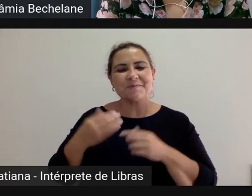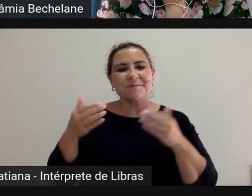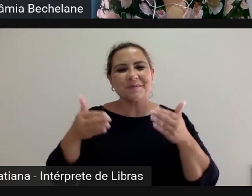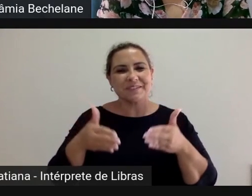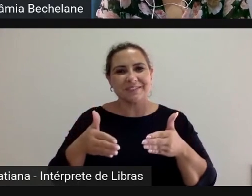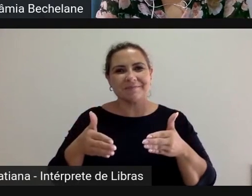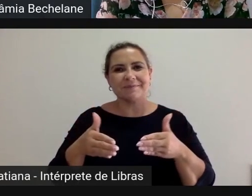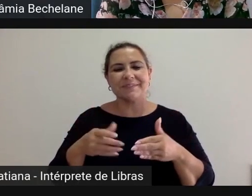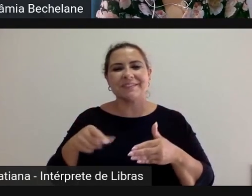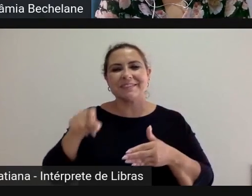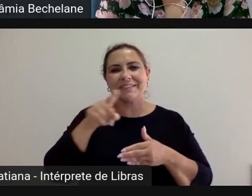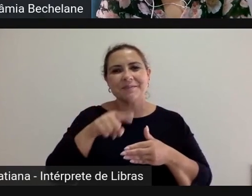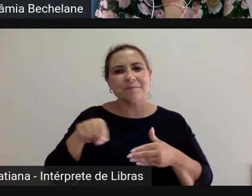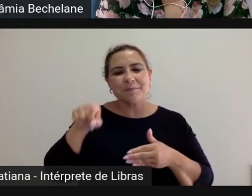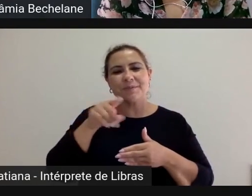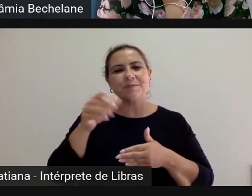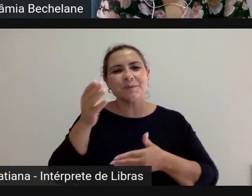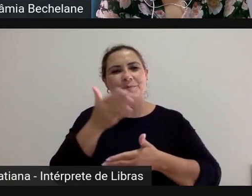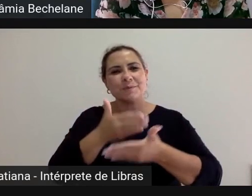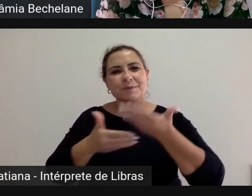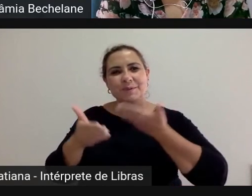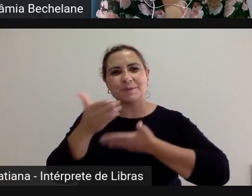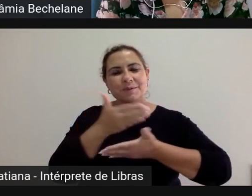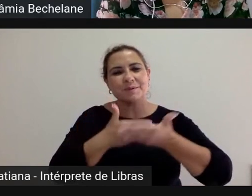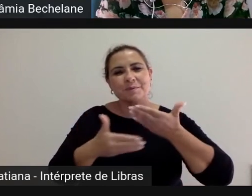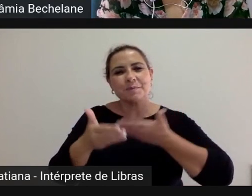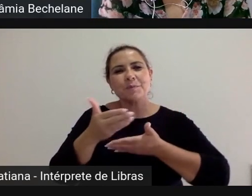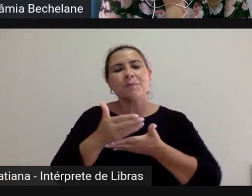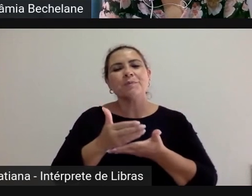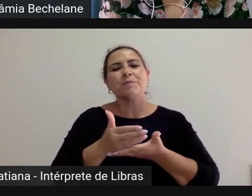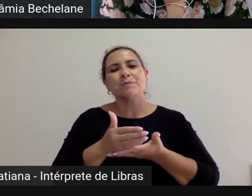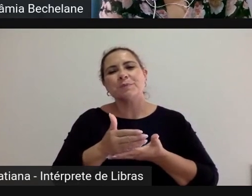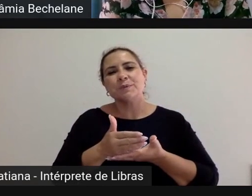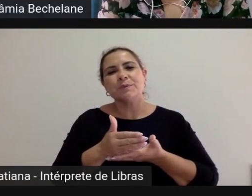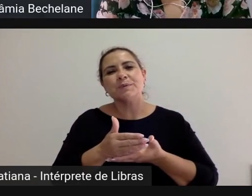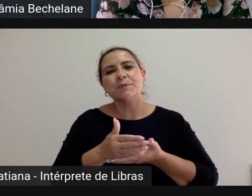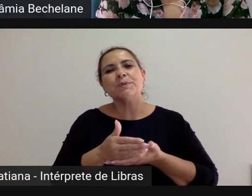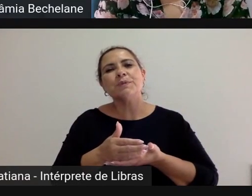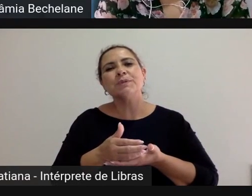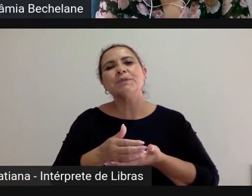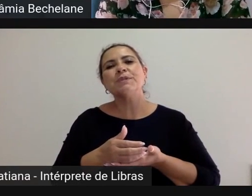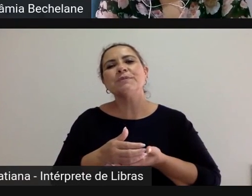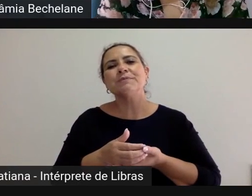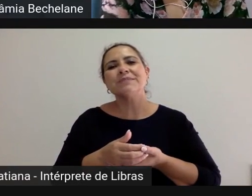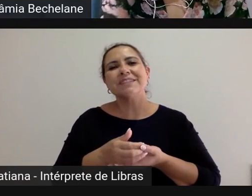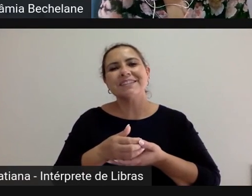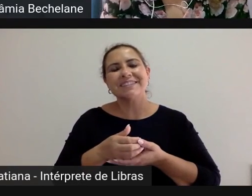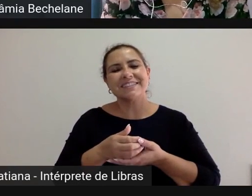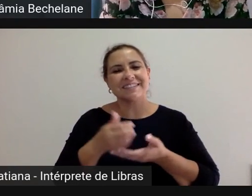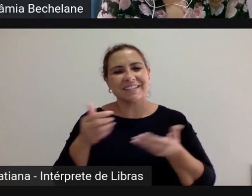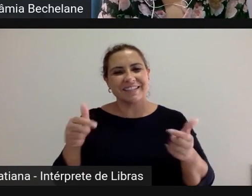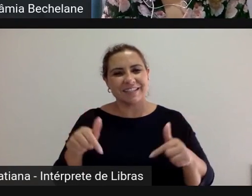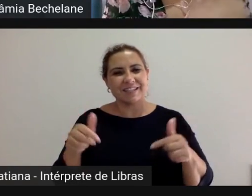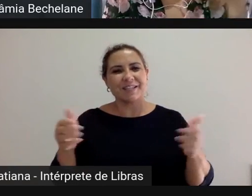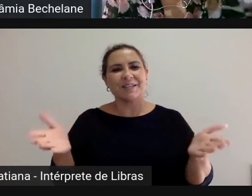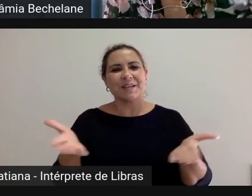pelo conhecimento compartilhado, pela disposição em compartilhar esse conhecimento, e estamos encerrando essa